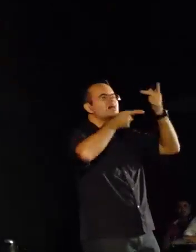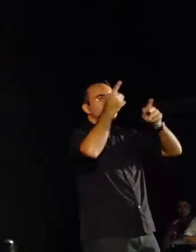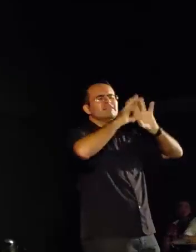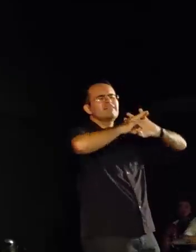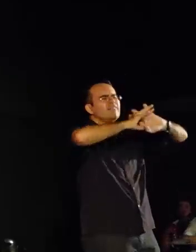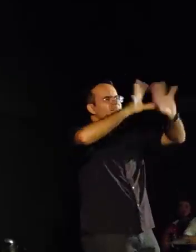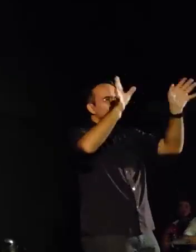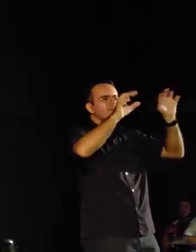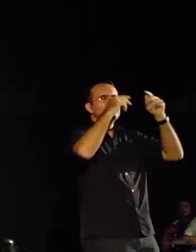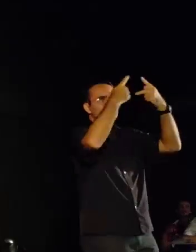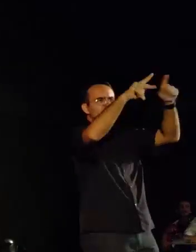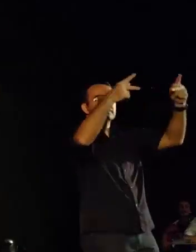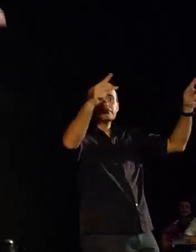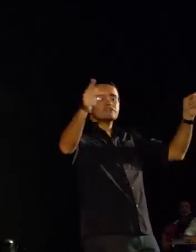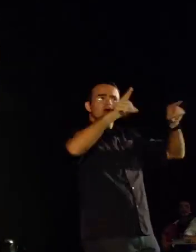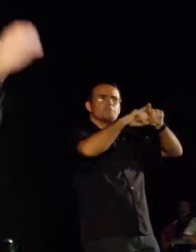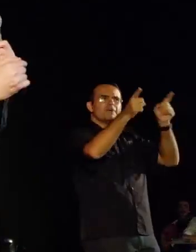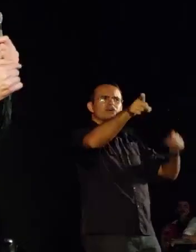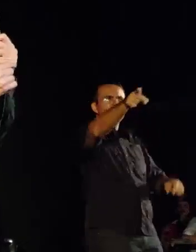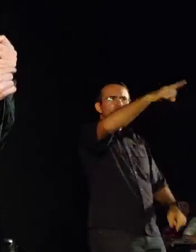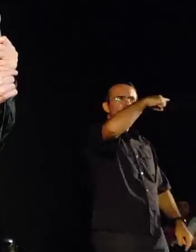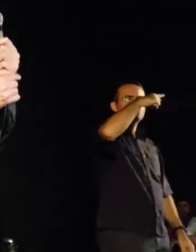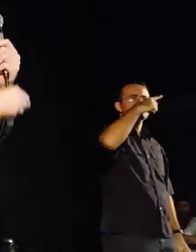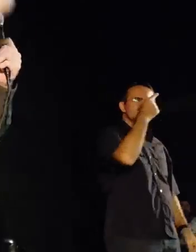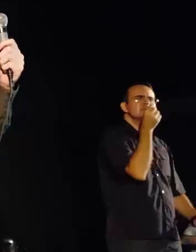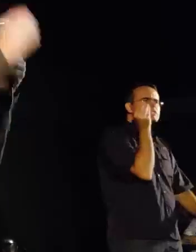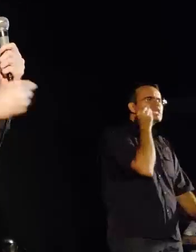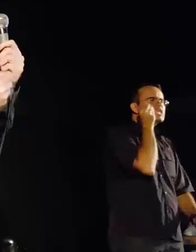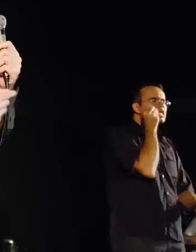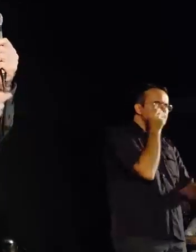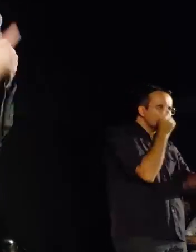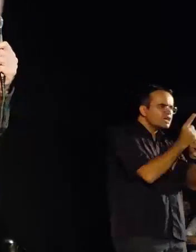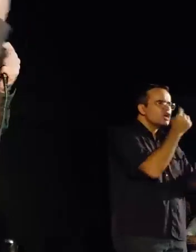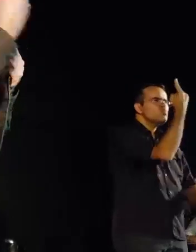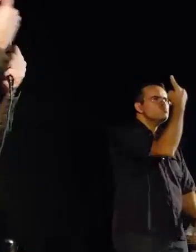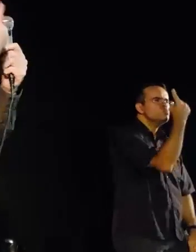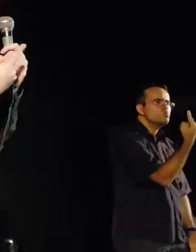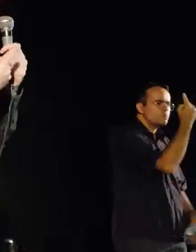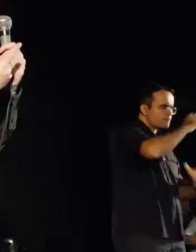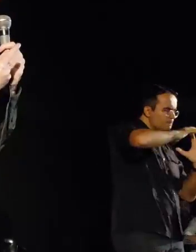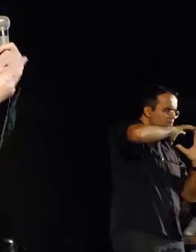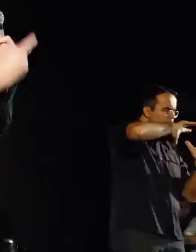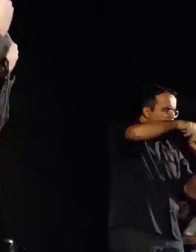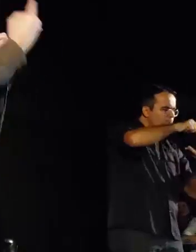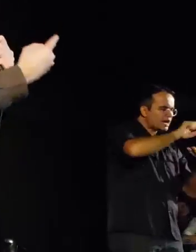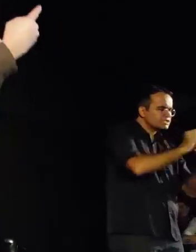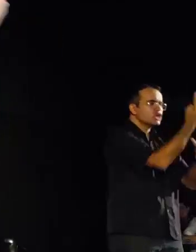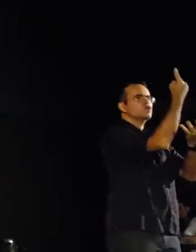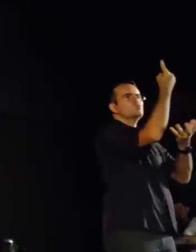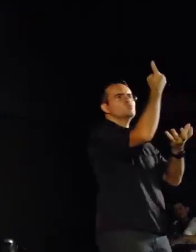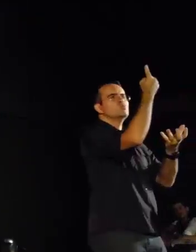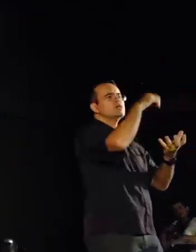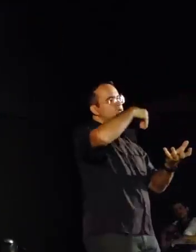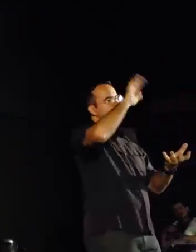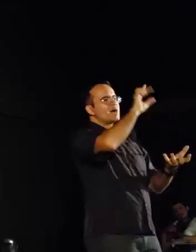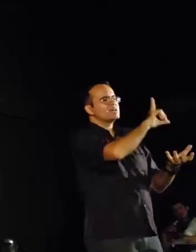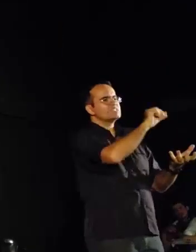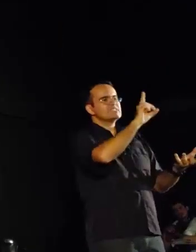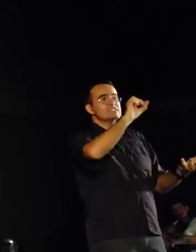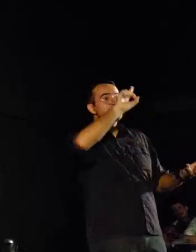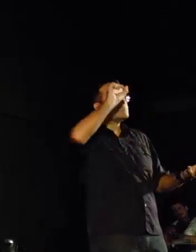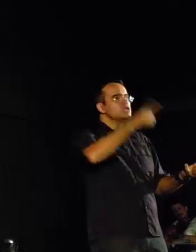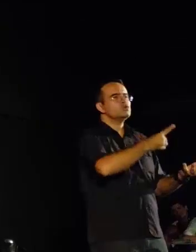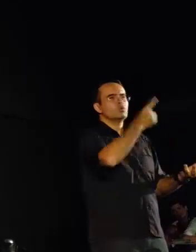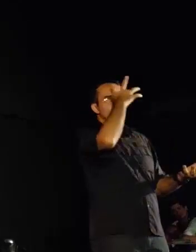dizer, mas eu quero que vocês encontrem um país, um só, que tem mais de 100 milhões de